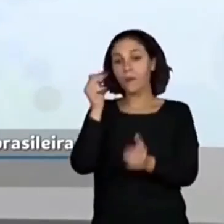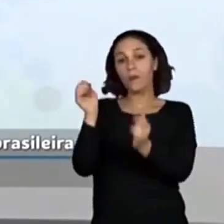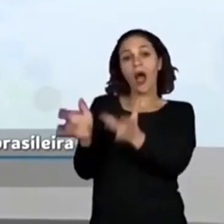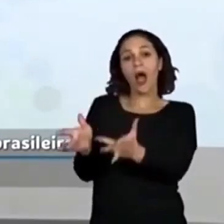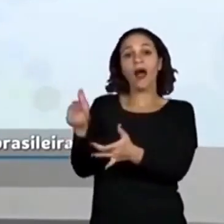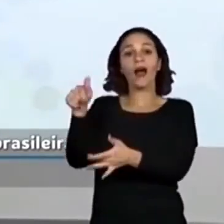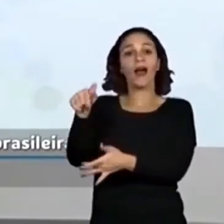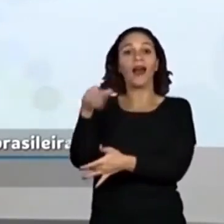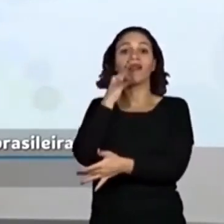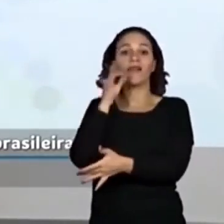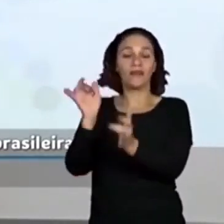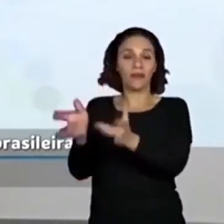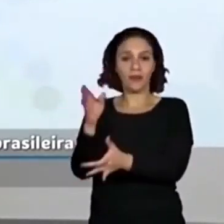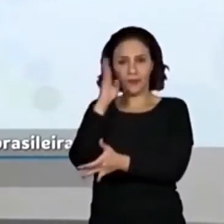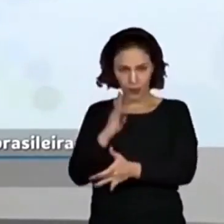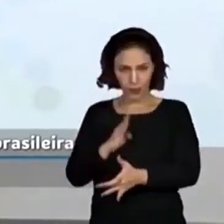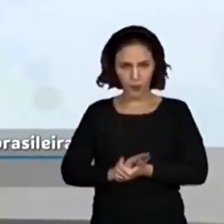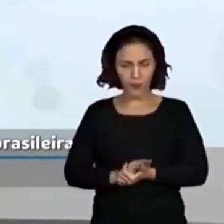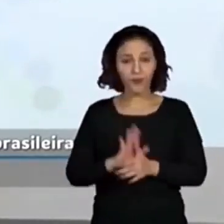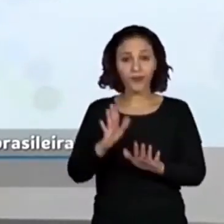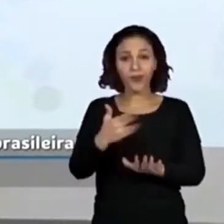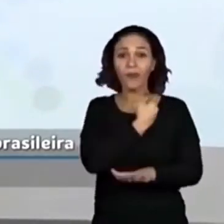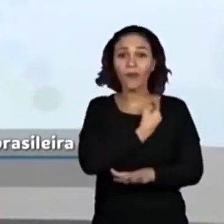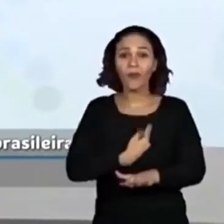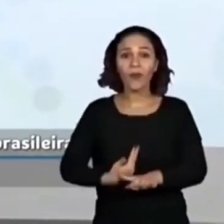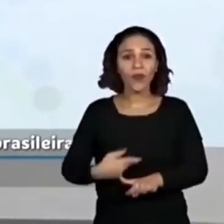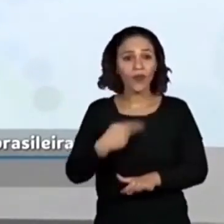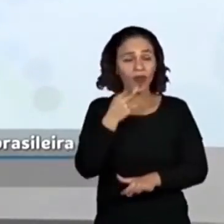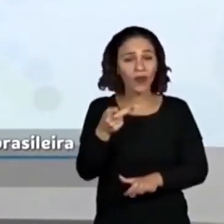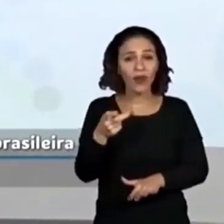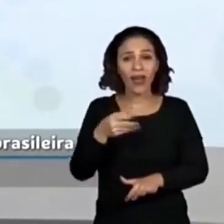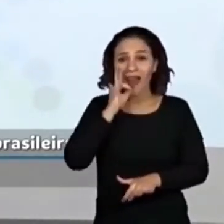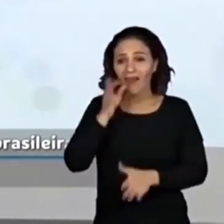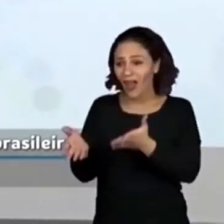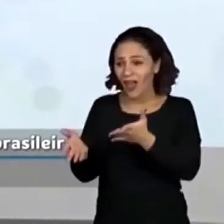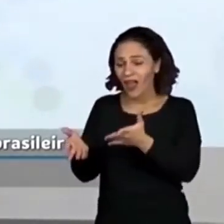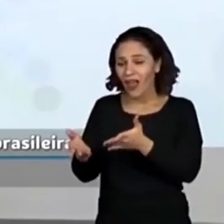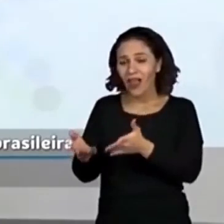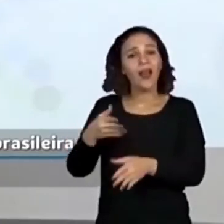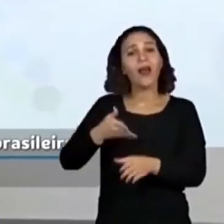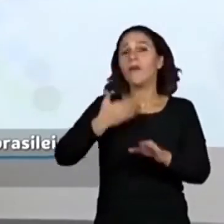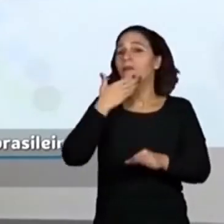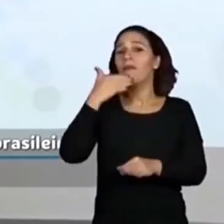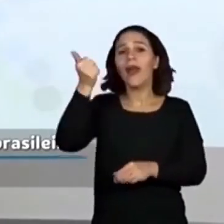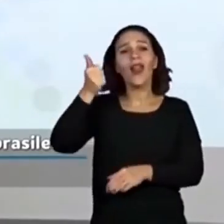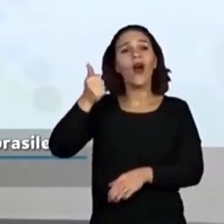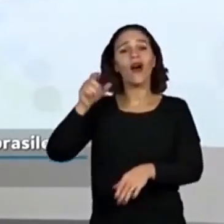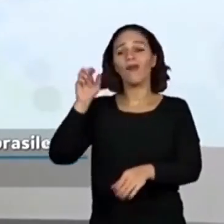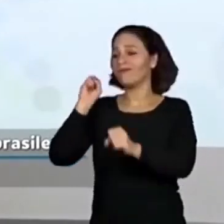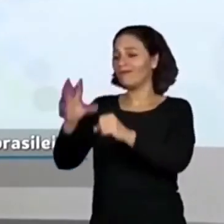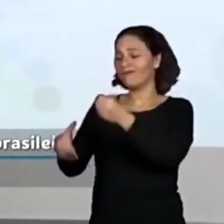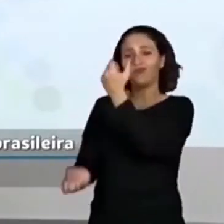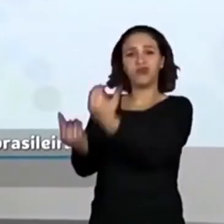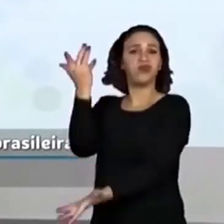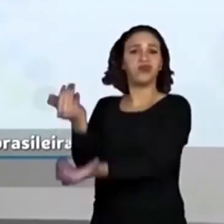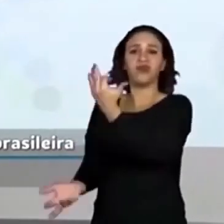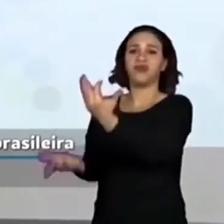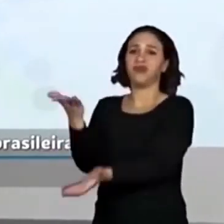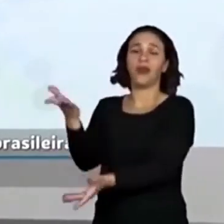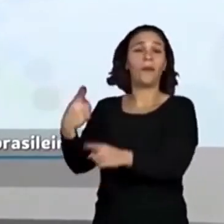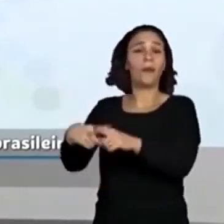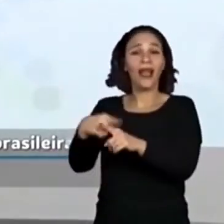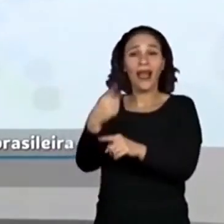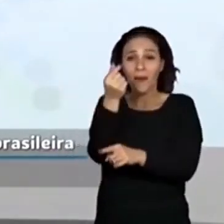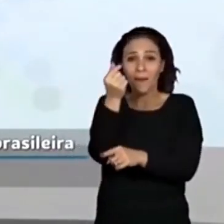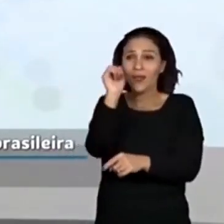Brasil. Chegou a um ponto do governo queimar os estoques de café, porque o preço caiu tanto no mercado